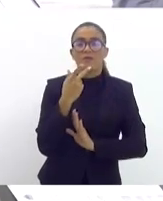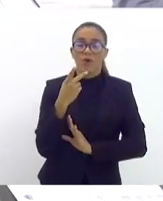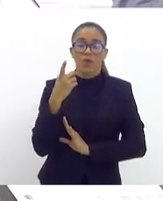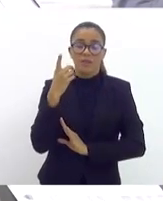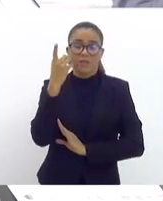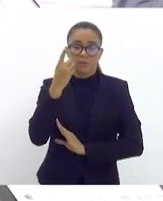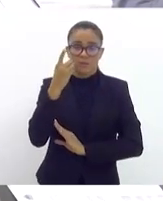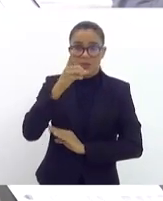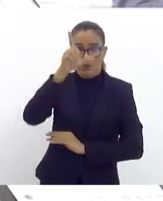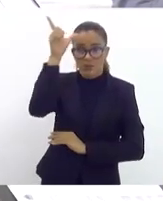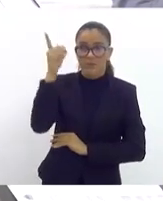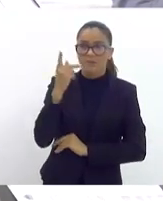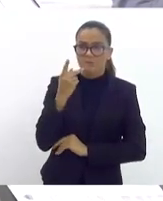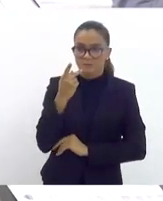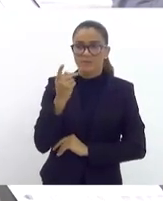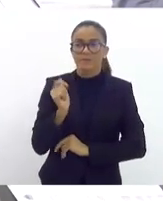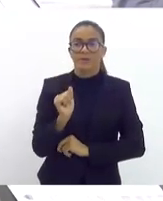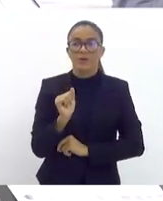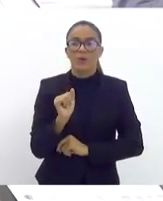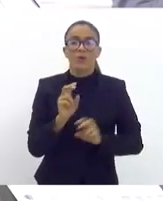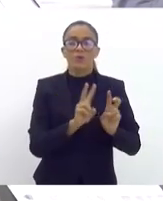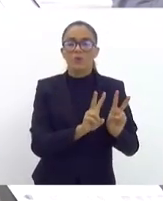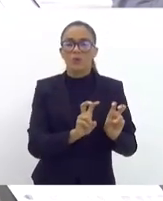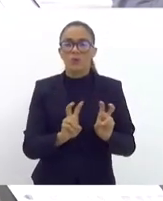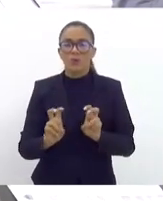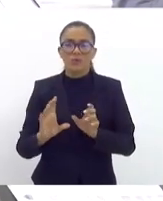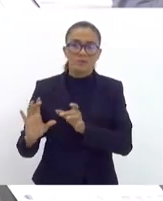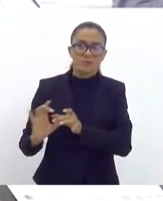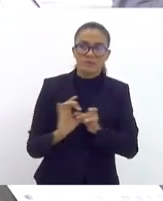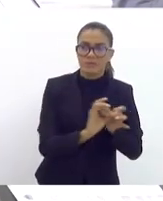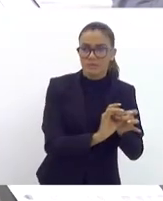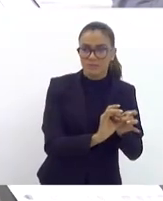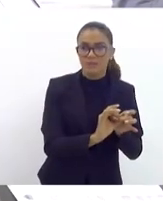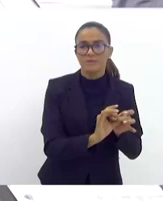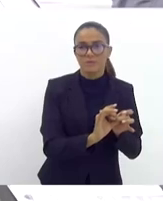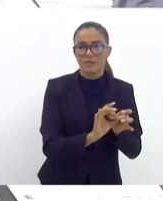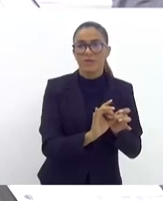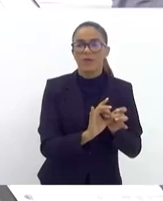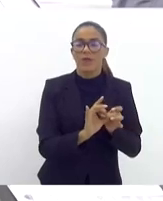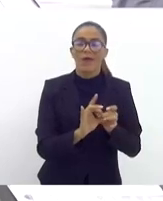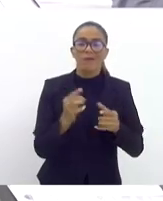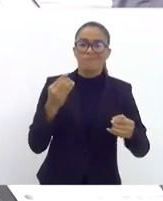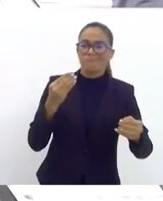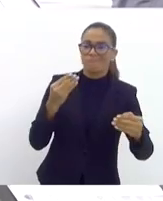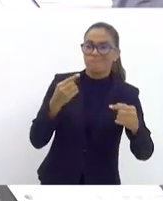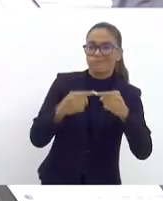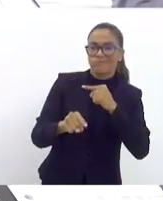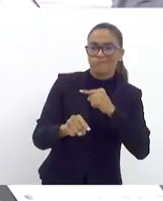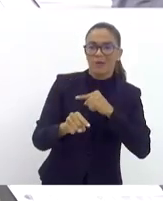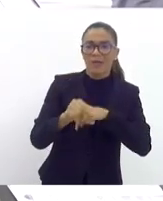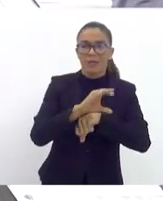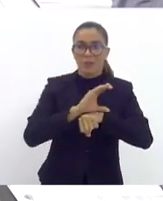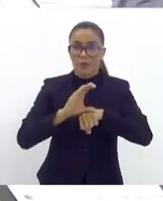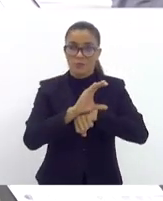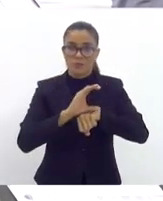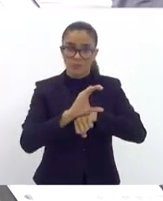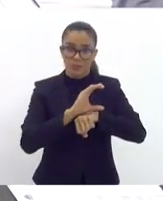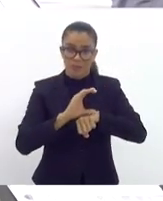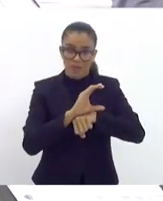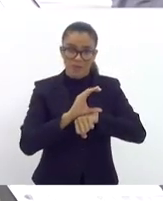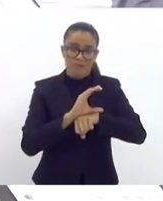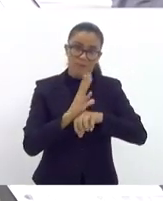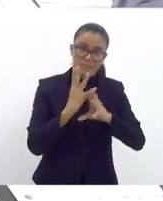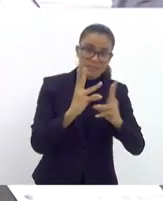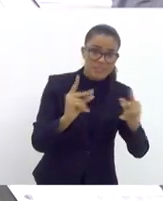Deputado Luis Paulo que seria um sentido de uma inconstitucionalidade ser ou não sanada pelo